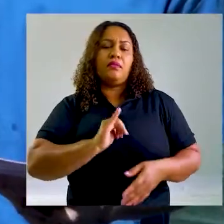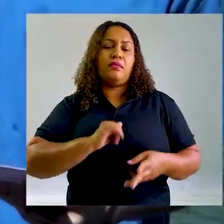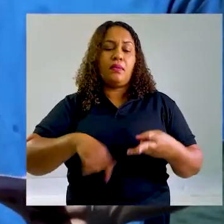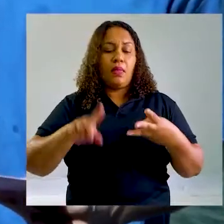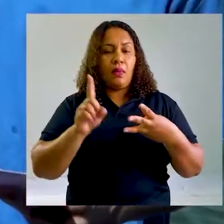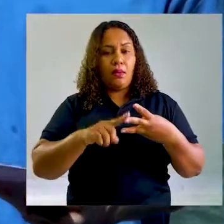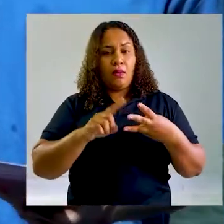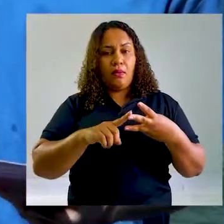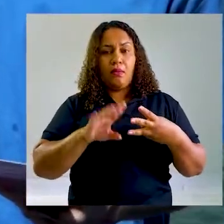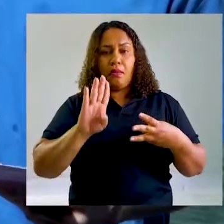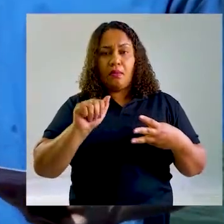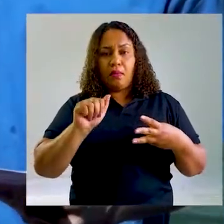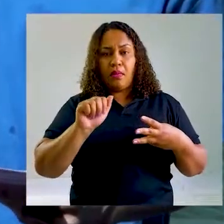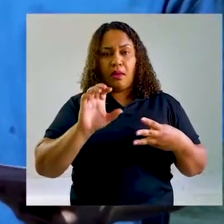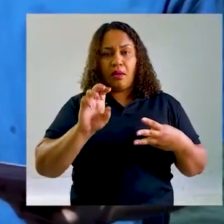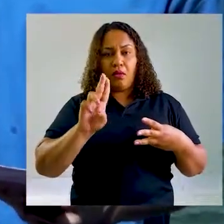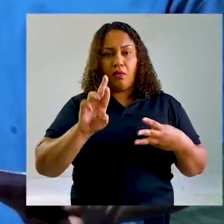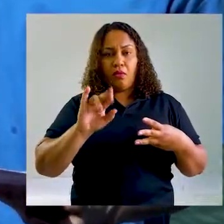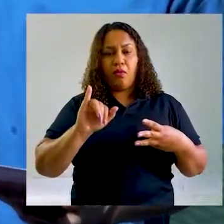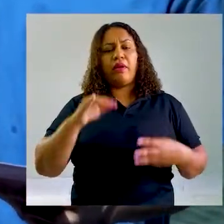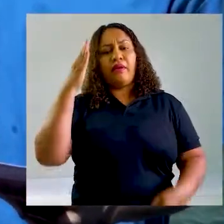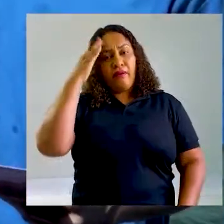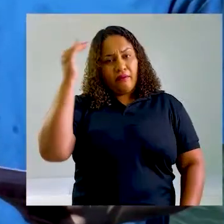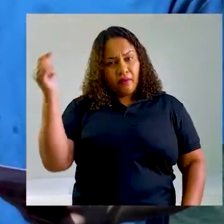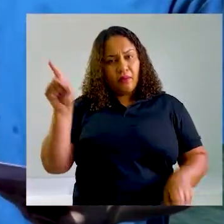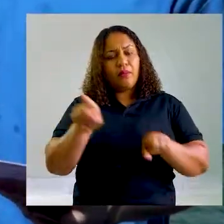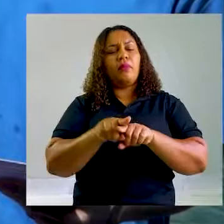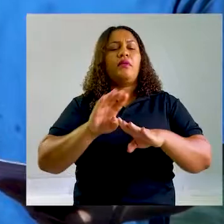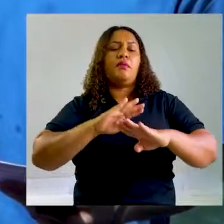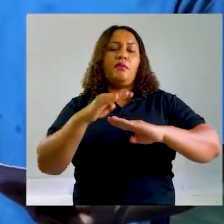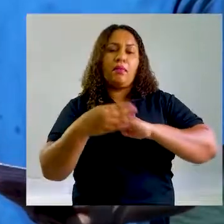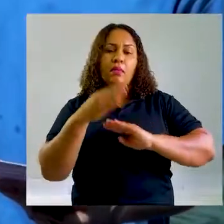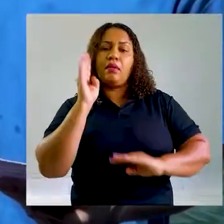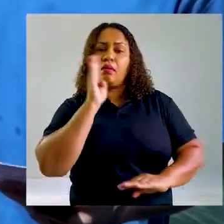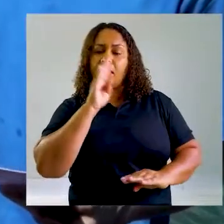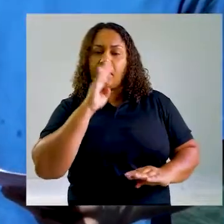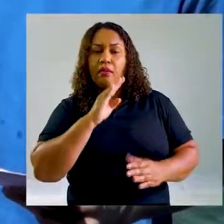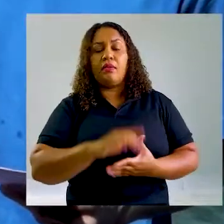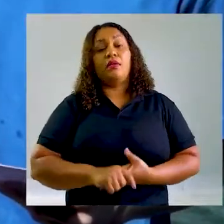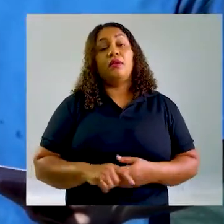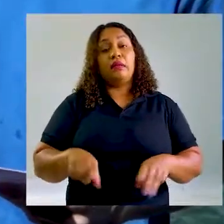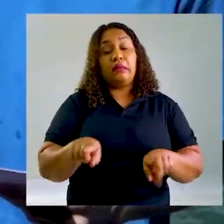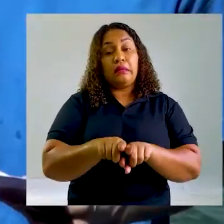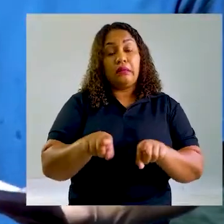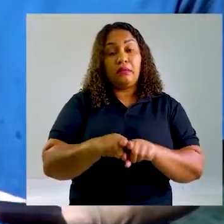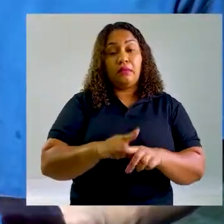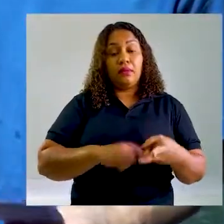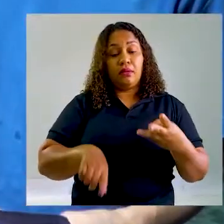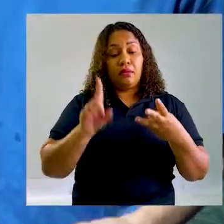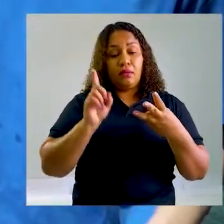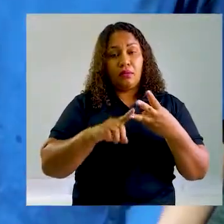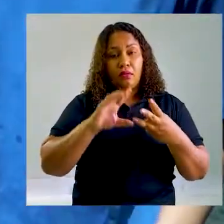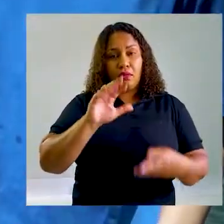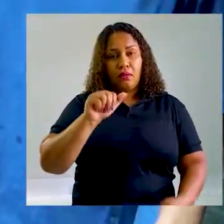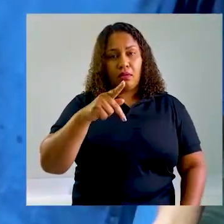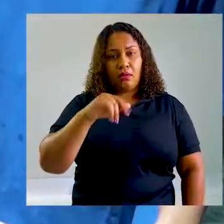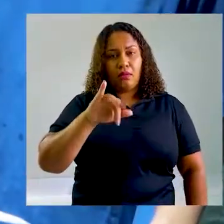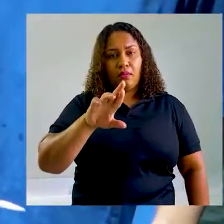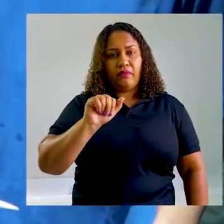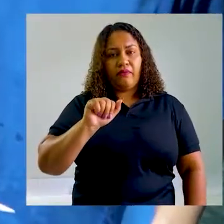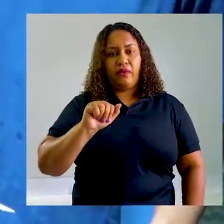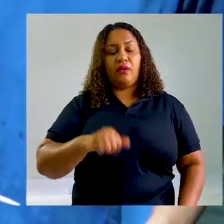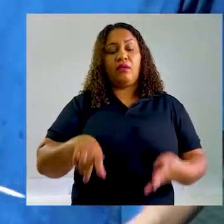Bacuri, né? Que é famoso, né? Pelo bairro Bacuri, essa questão toda. E nós temos um complexo que é o Capivário Santa